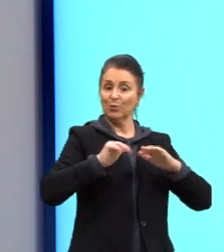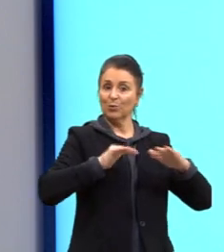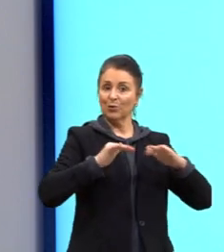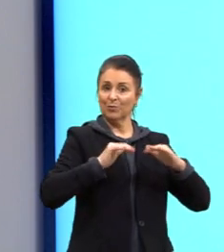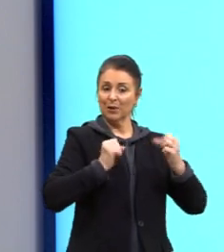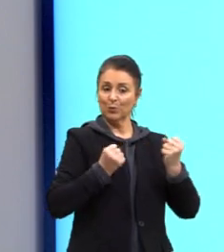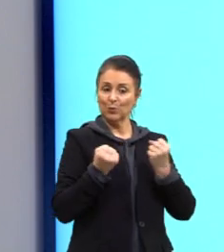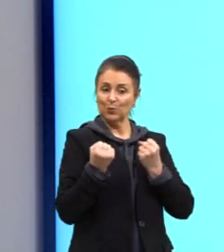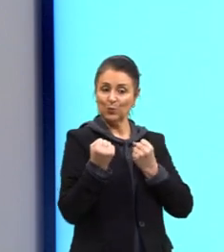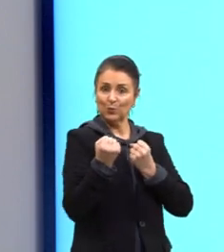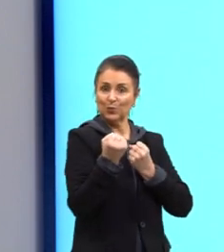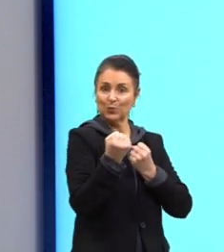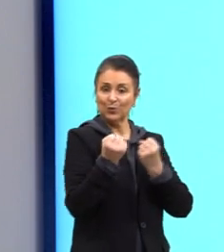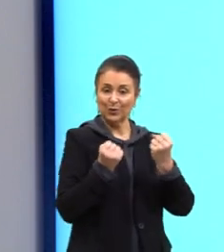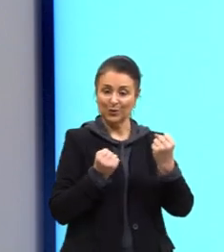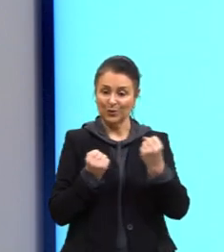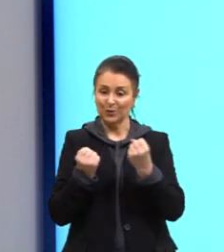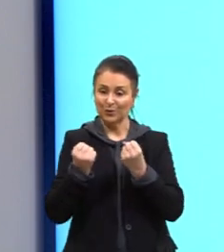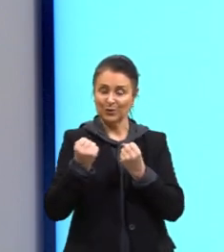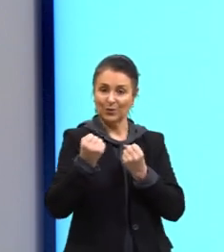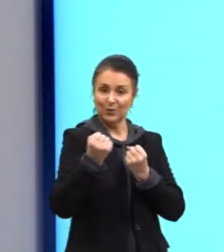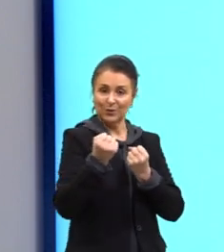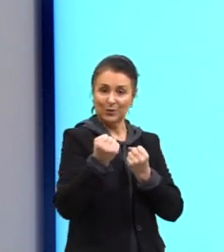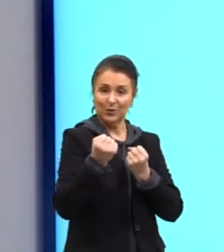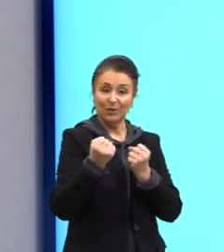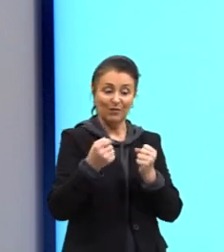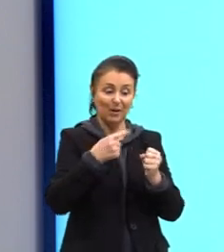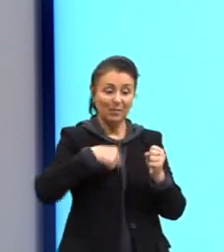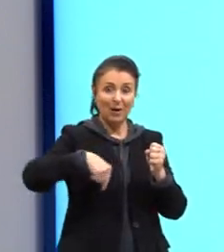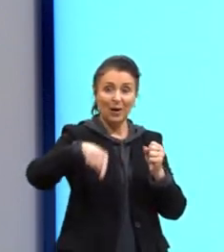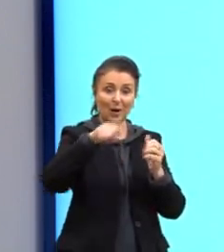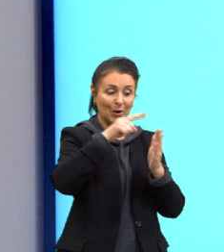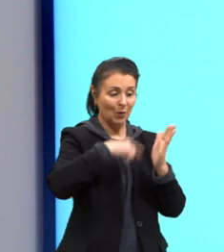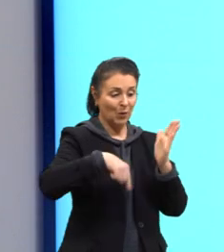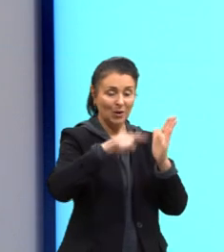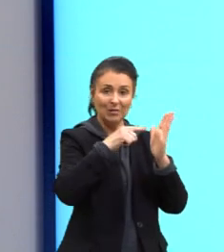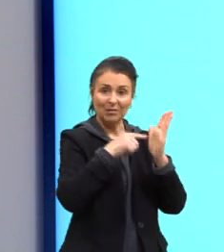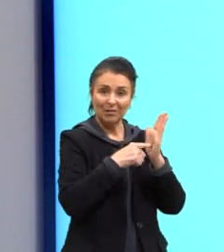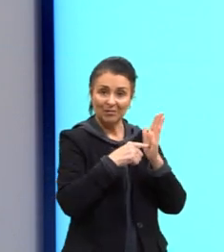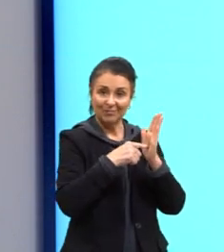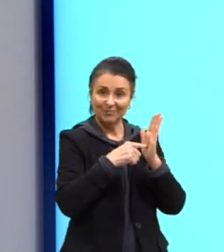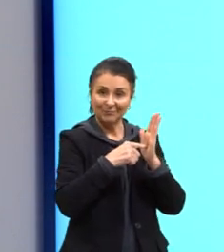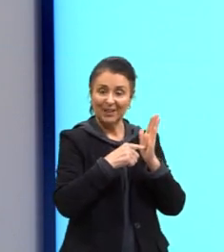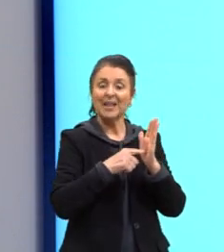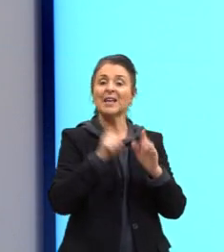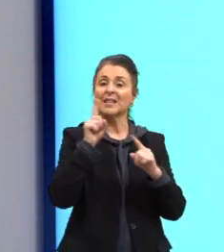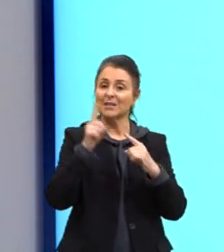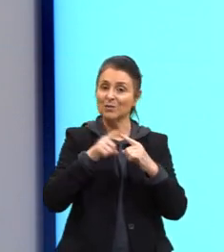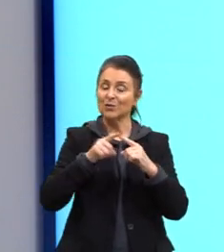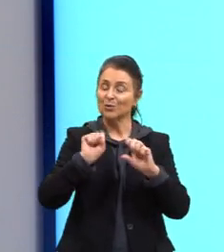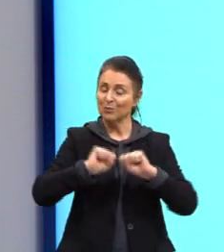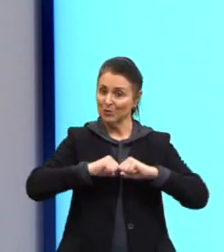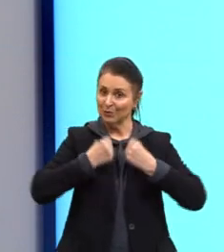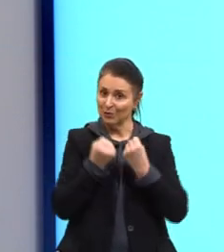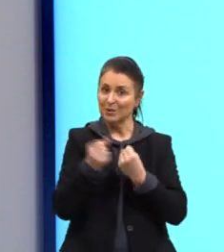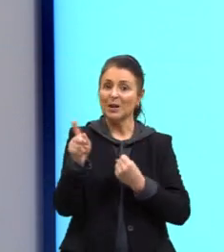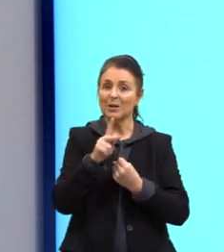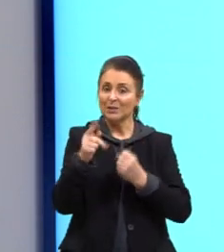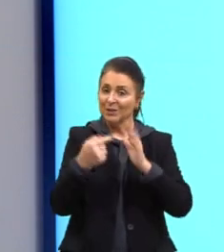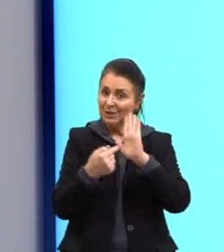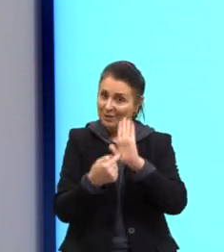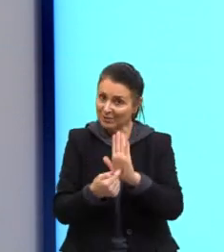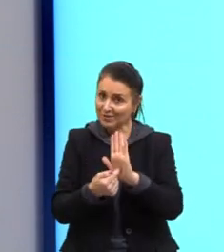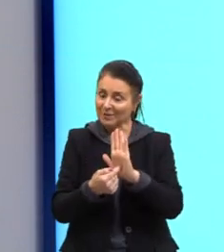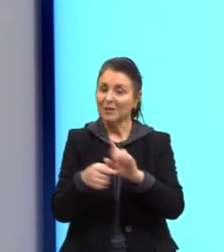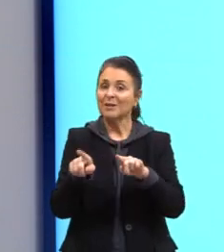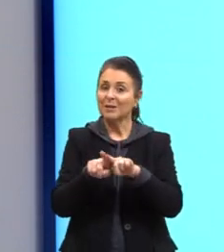circular e para o centro a gente tem apontando uma força centrípeta que vai ser no mesmo sentido da aceleração